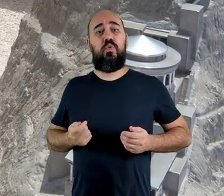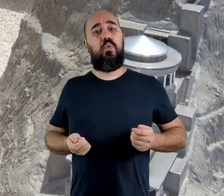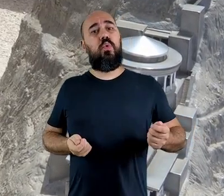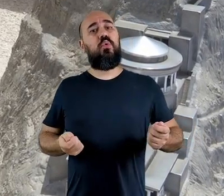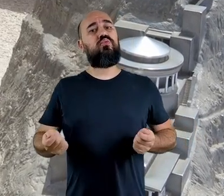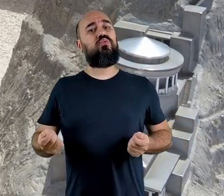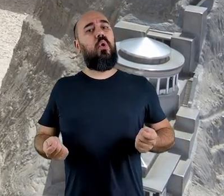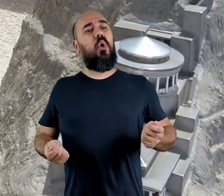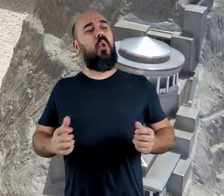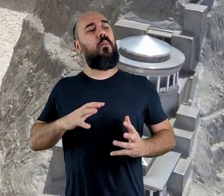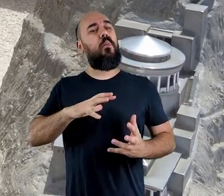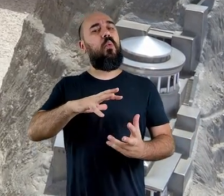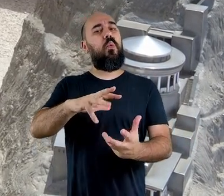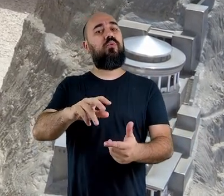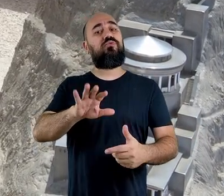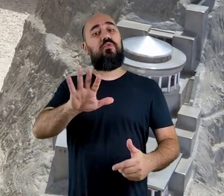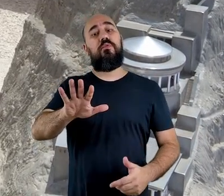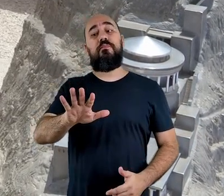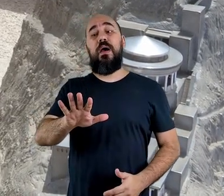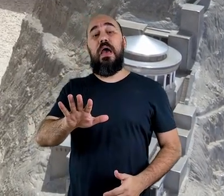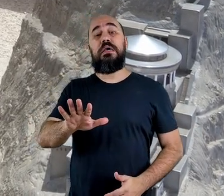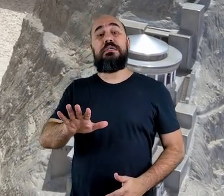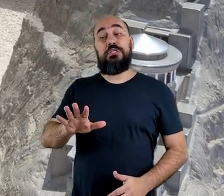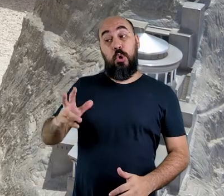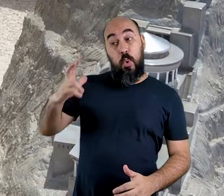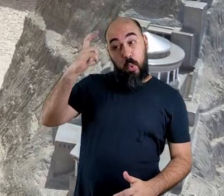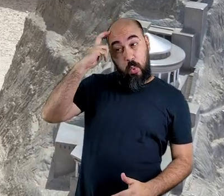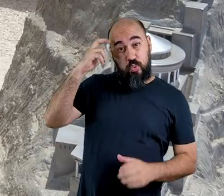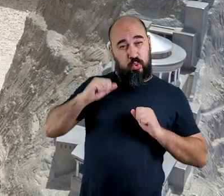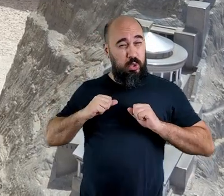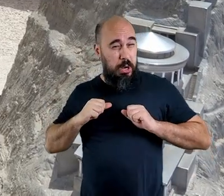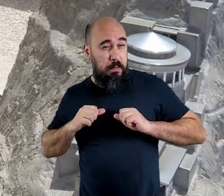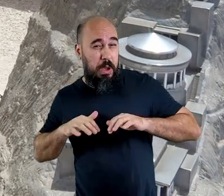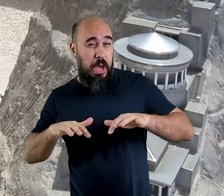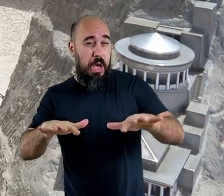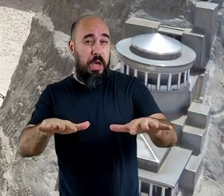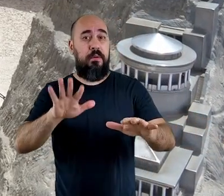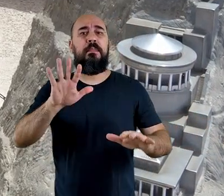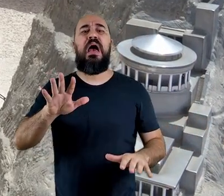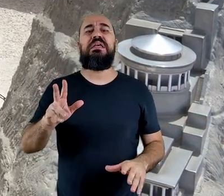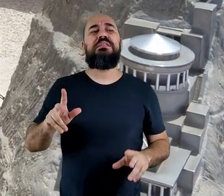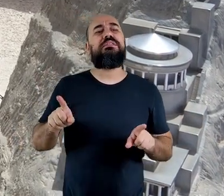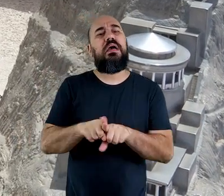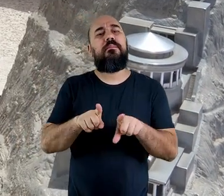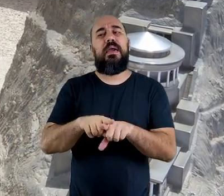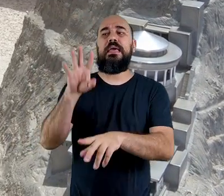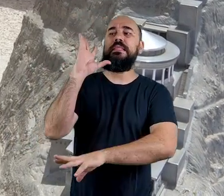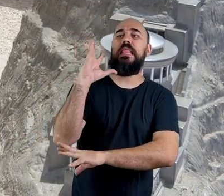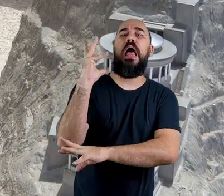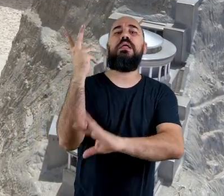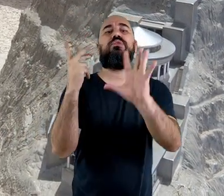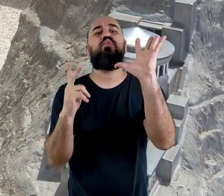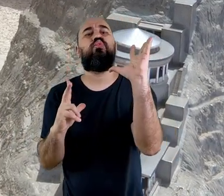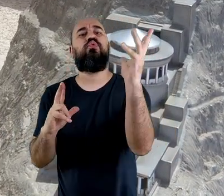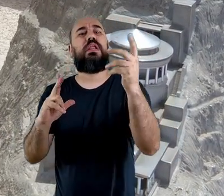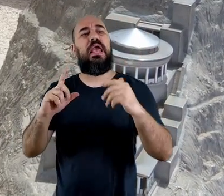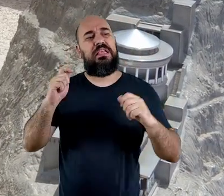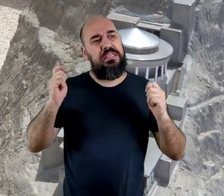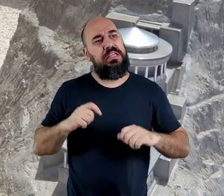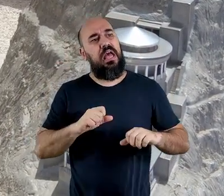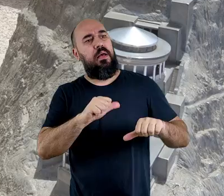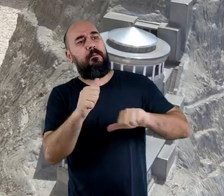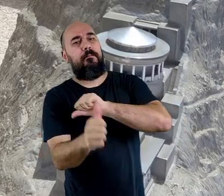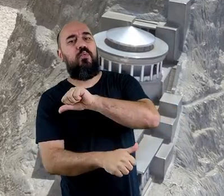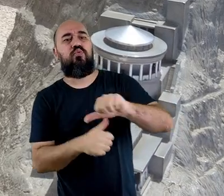mundo inteiro e os humanos que estão sob nosso controle, nós também podemos controlar a natureza, podemos mudar a natureza a fim